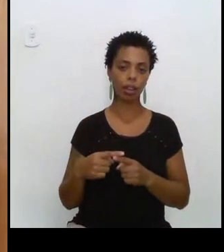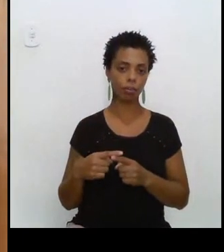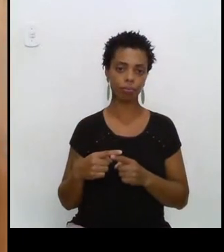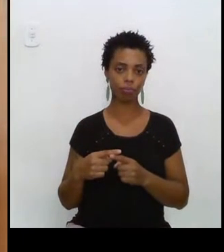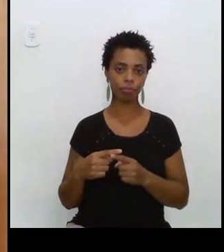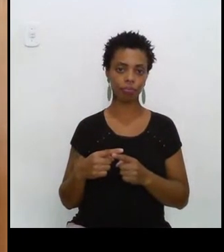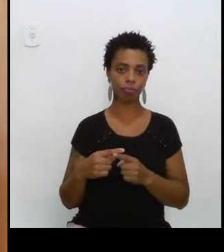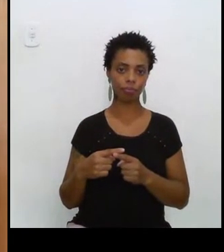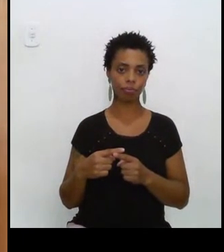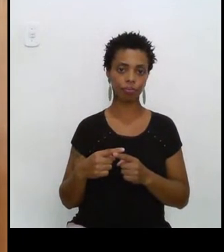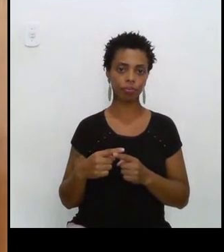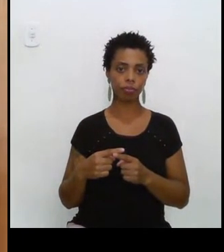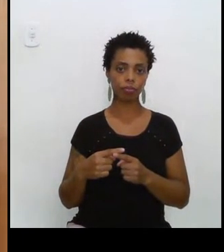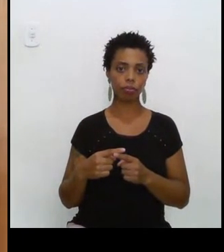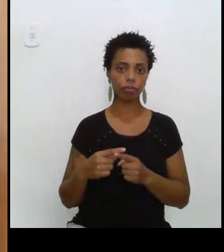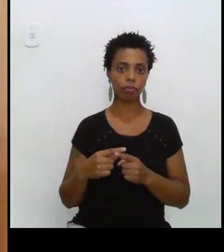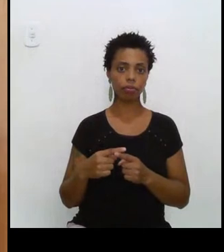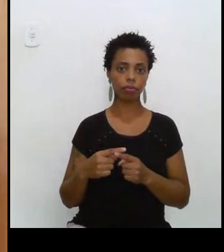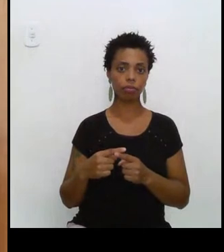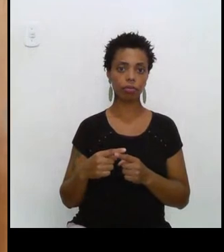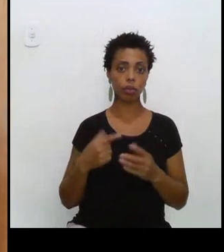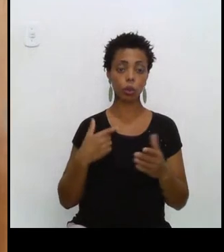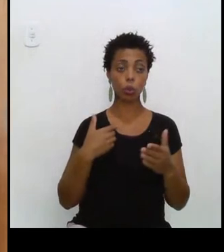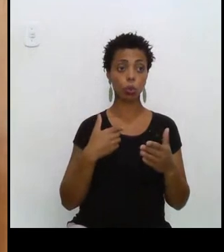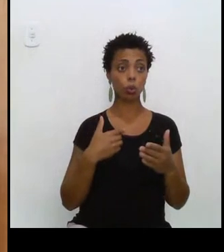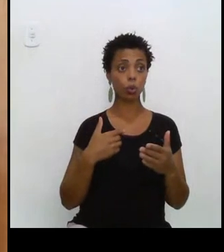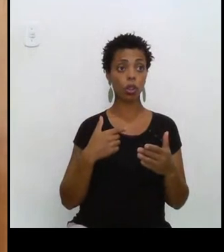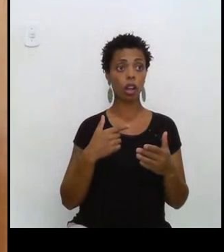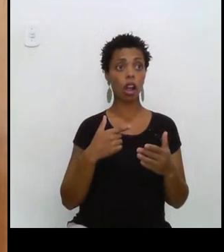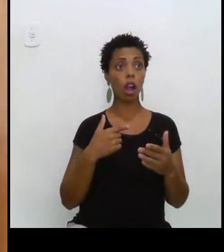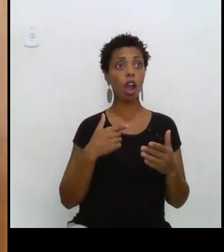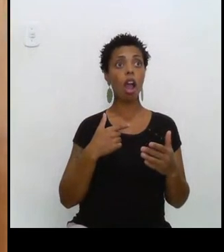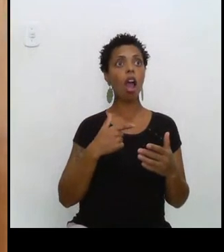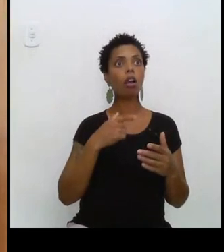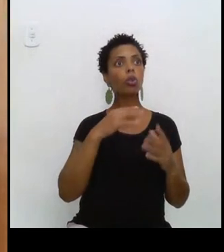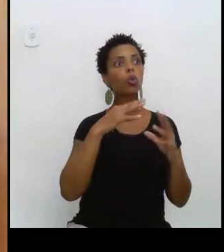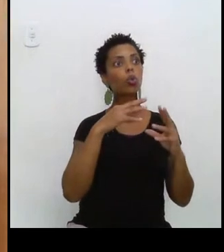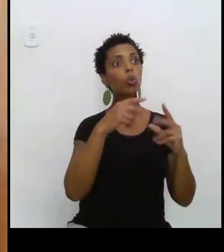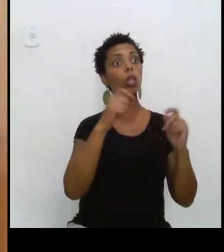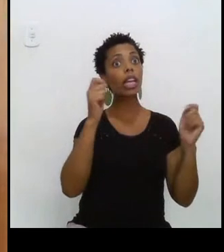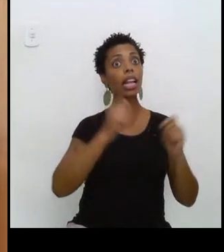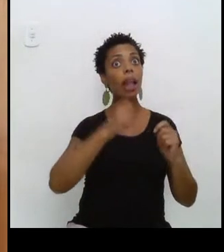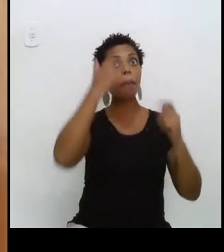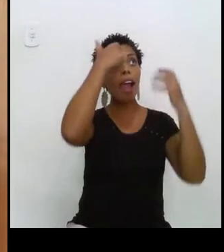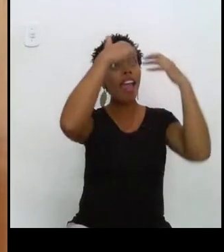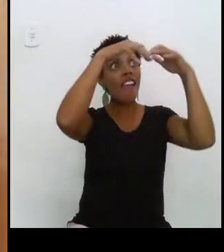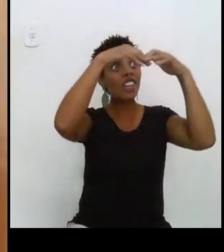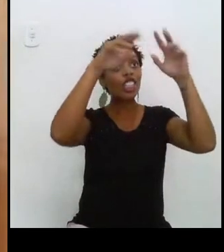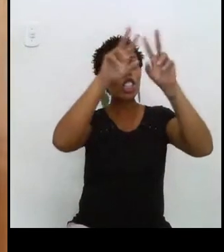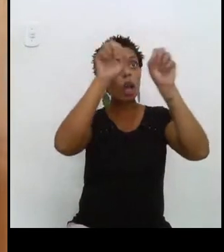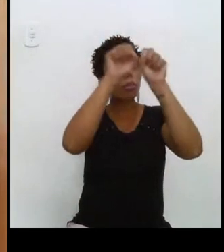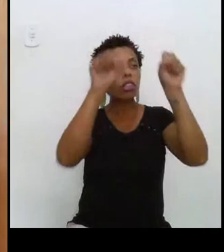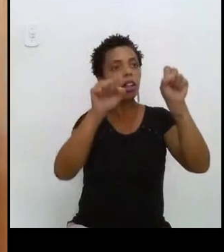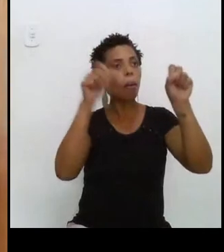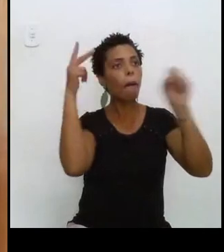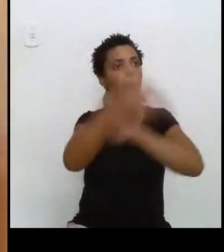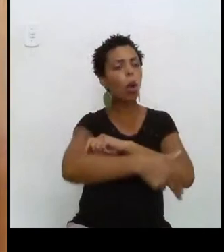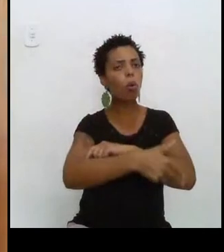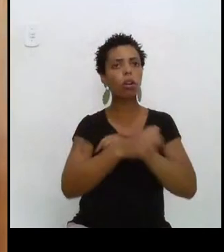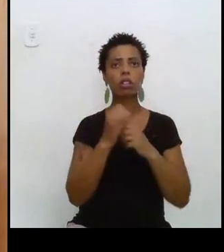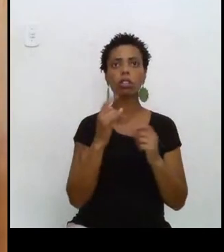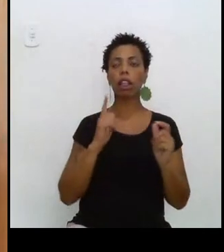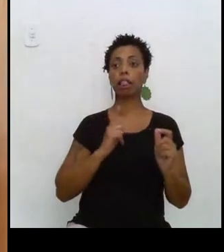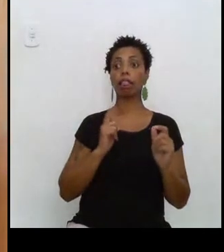mas o que é circulação reflexiva Antônio sistemas não ele a possibilidade essa pergunta a figura da mulher a conversa se a